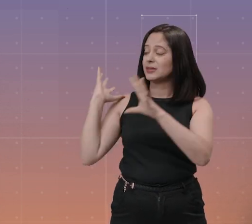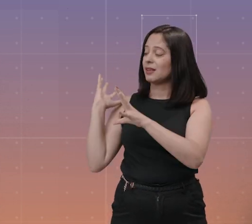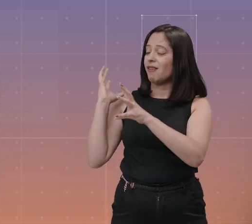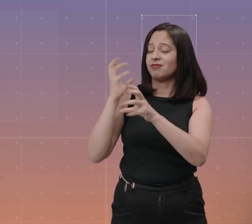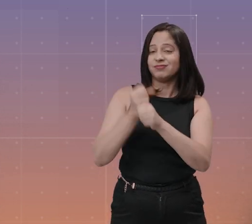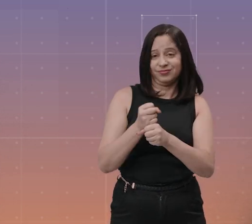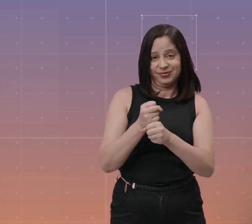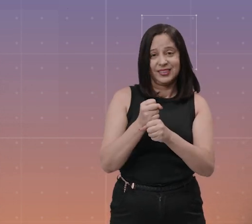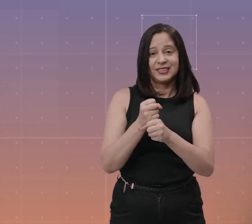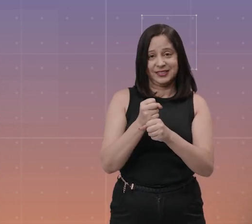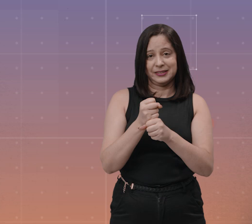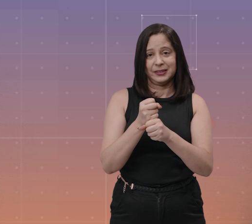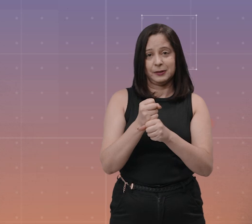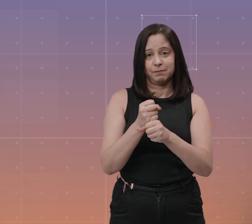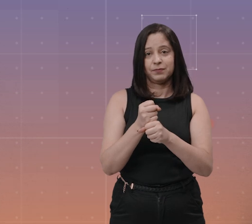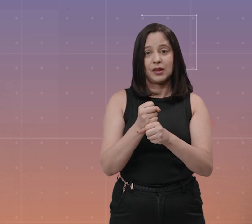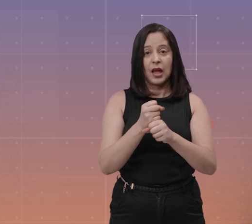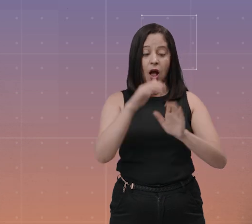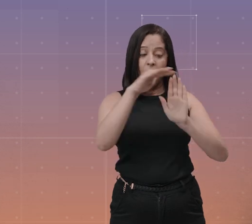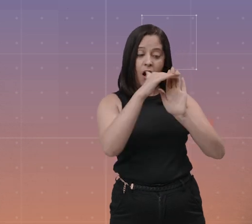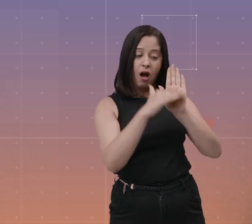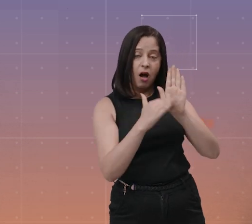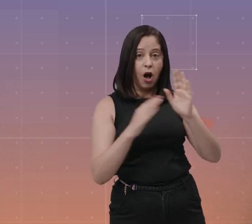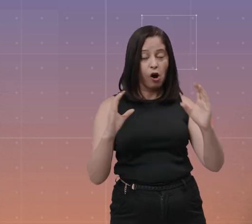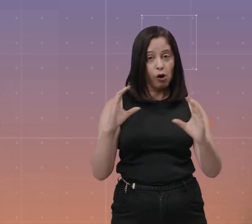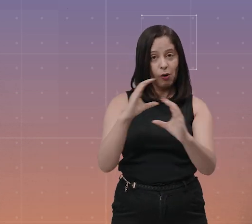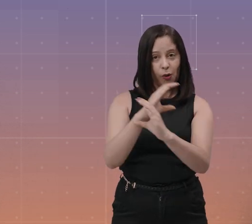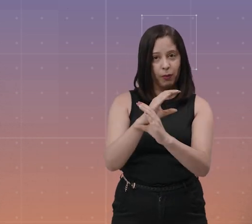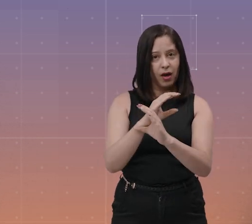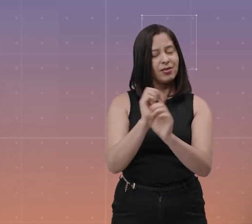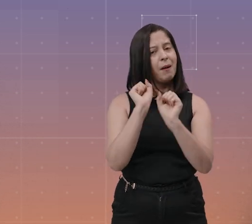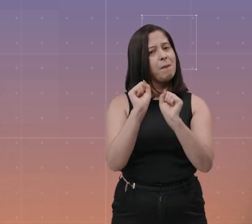Boletim Legislativo. A programação completa